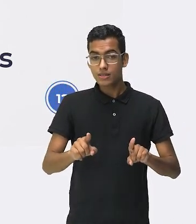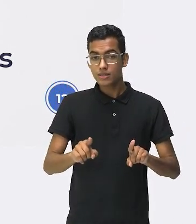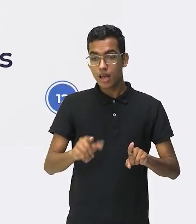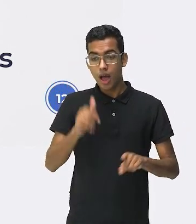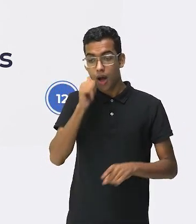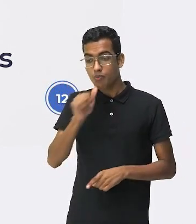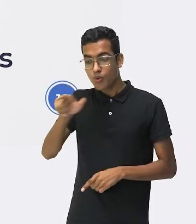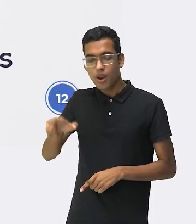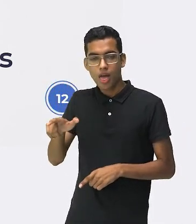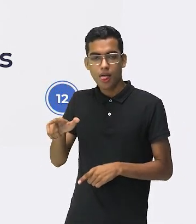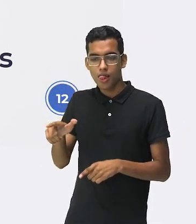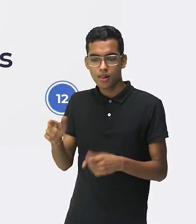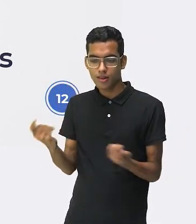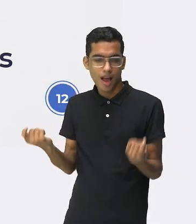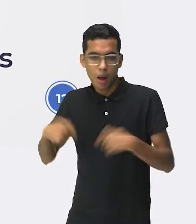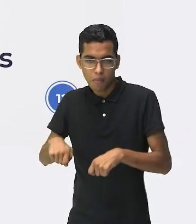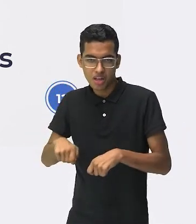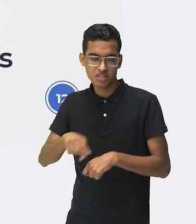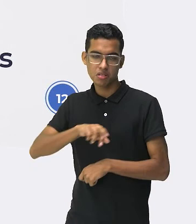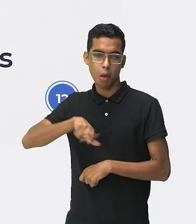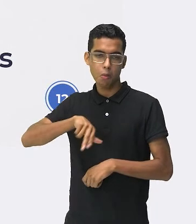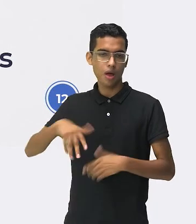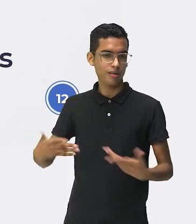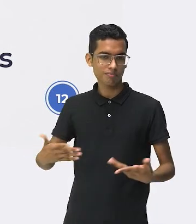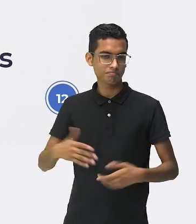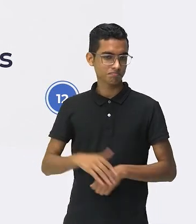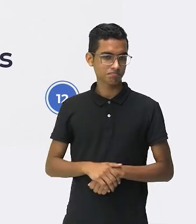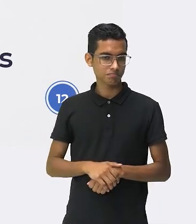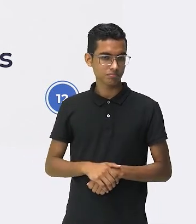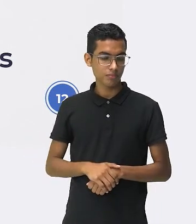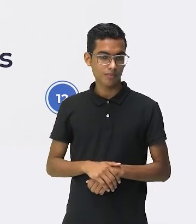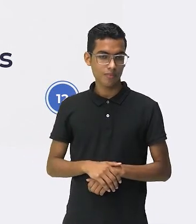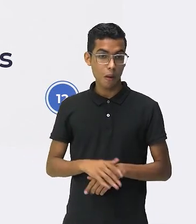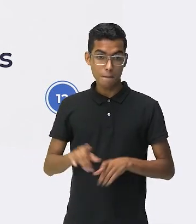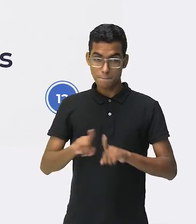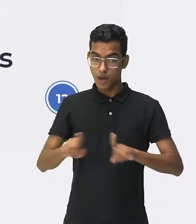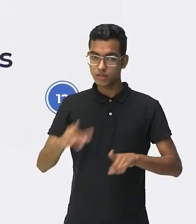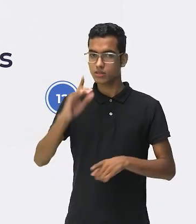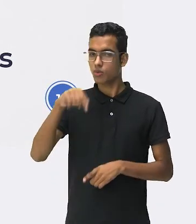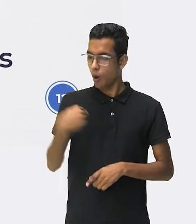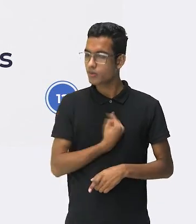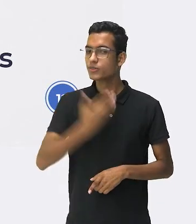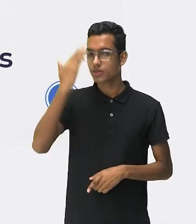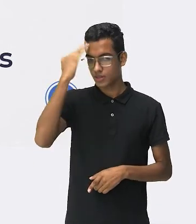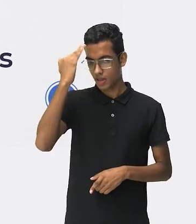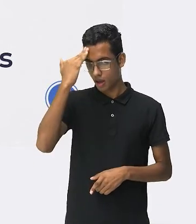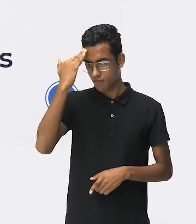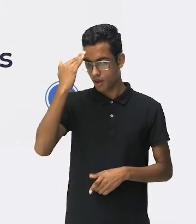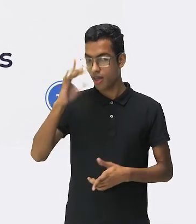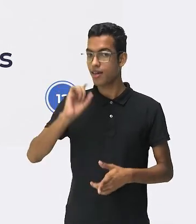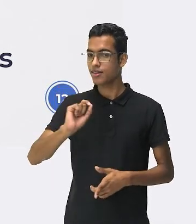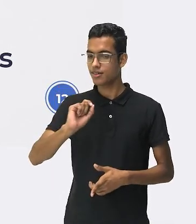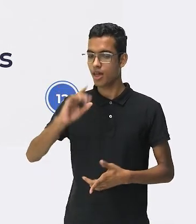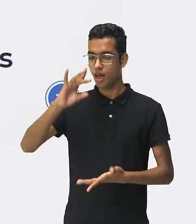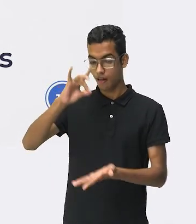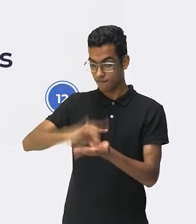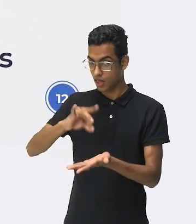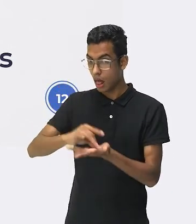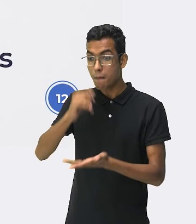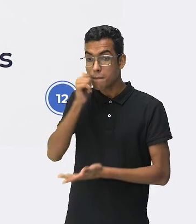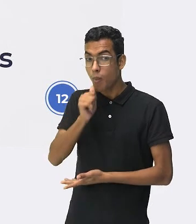isso. E a gente sabe que isso não é verdade, né? Que as mulheres têm sim o espírito